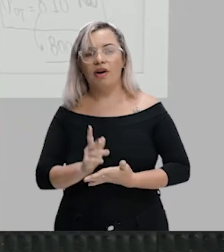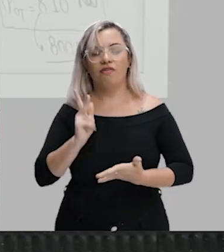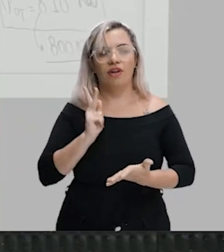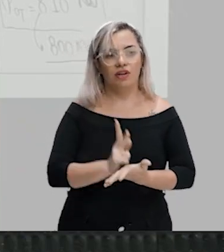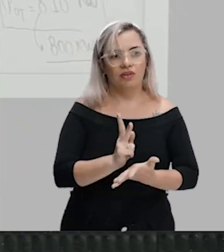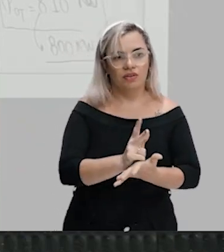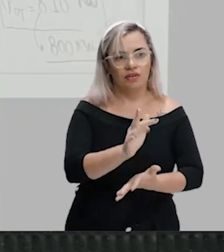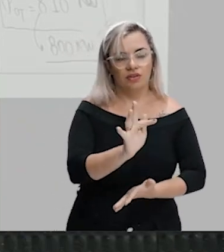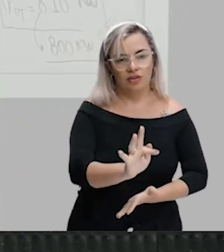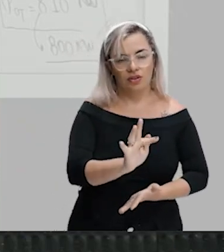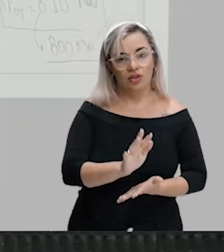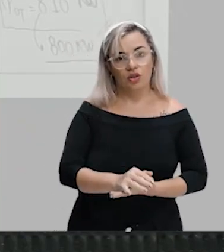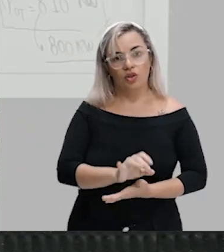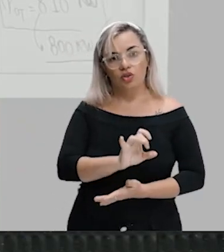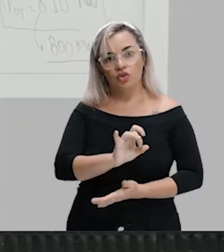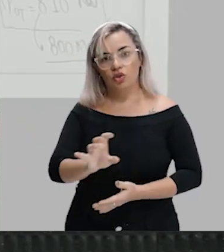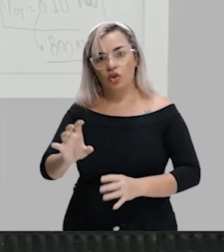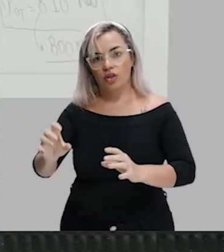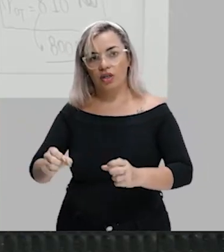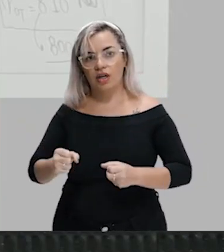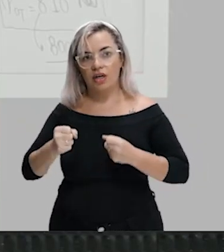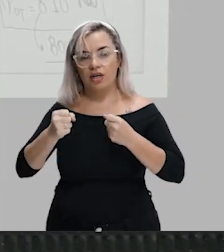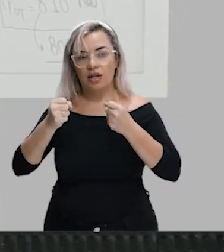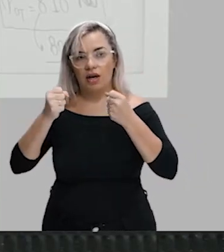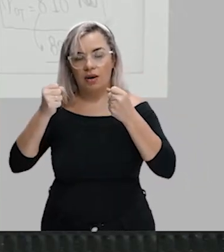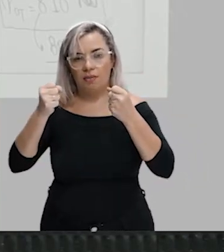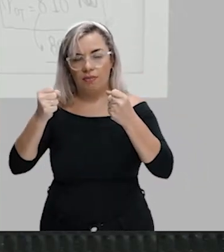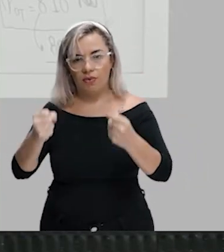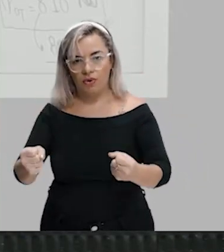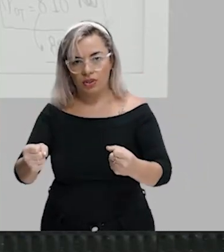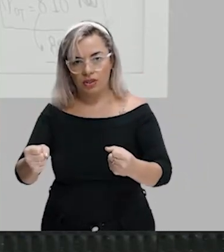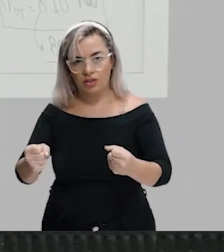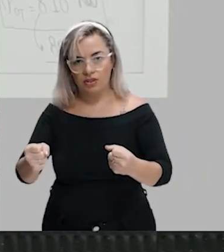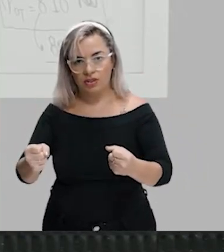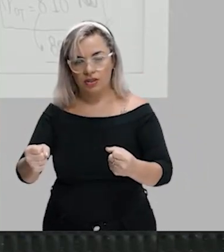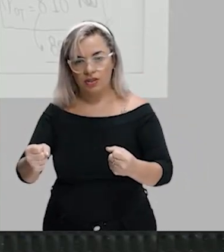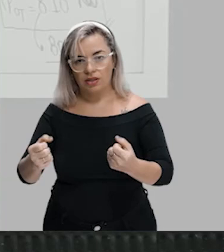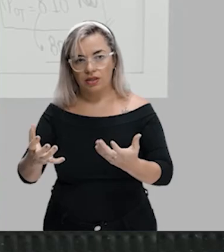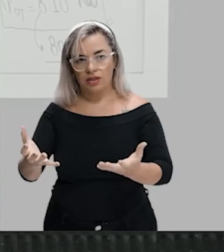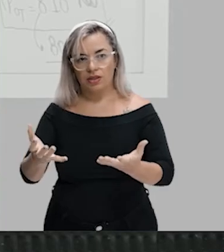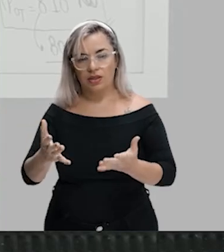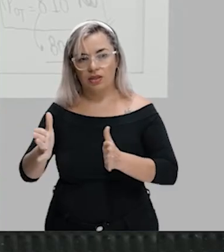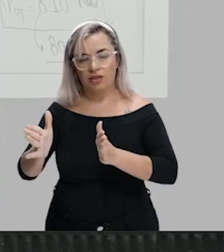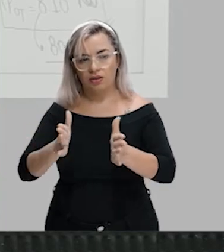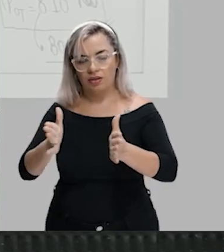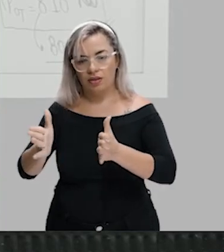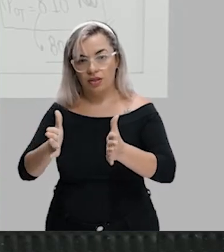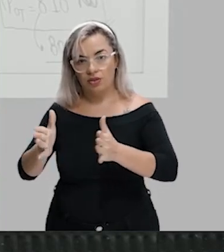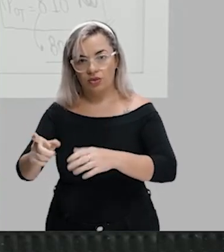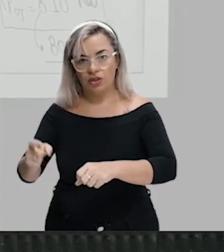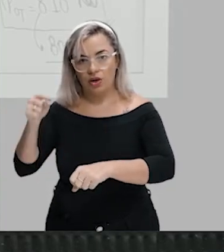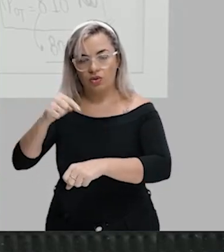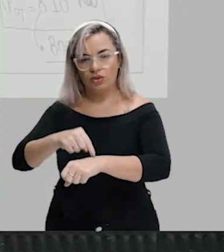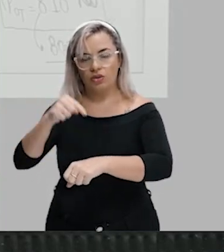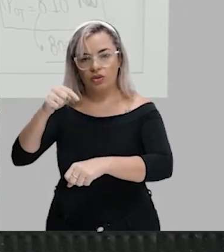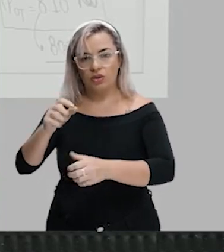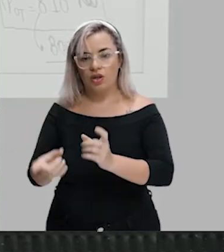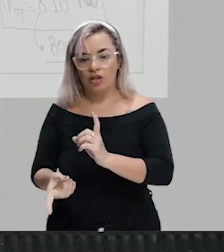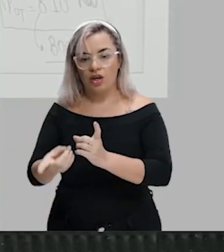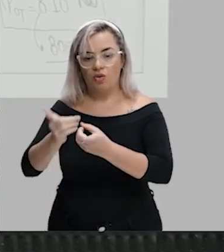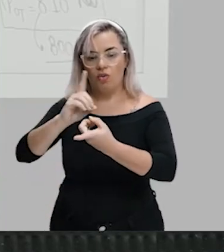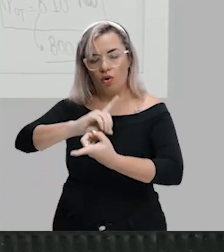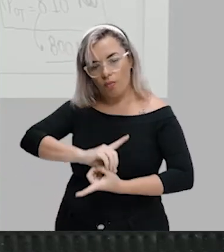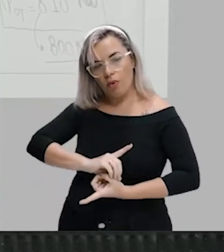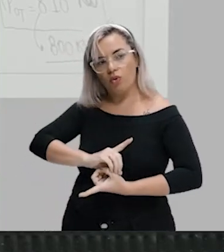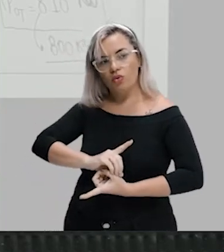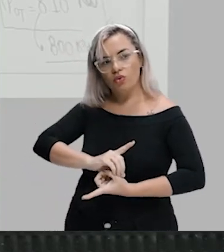frequência. Só que na potência nós queremos é o período, que é o tempo. Tem que lembrar que frequência e período são, né, um inverso do outro. Né?